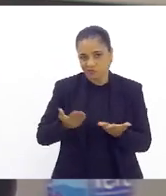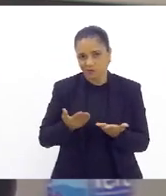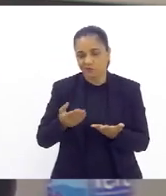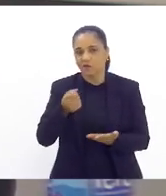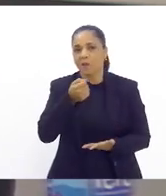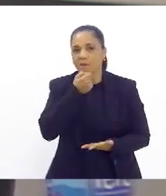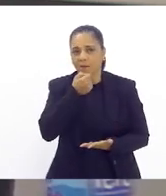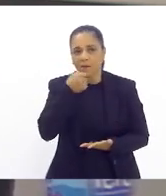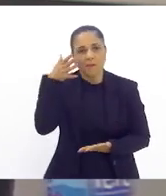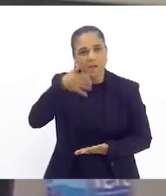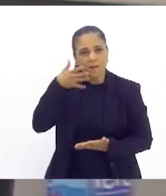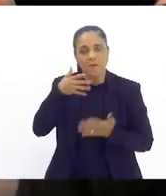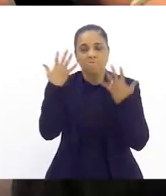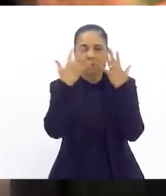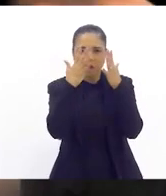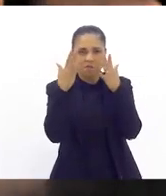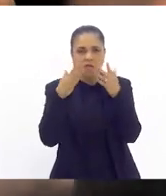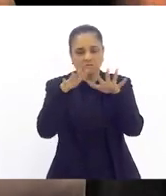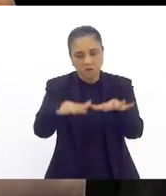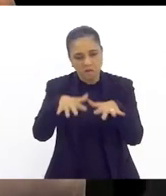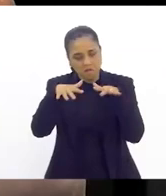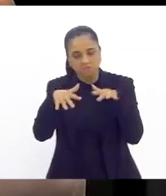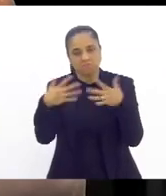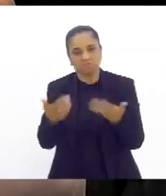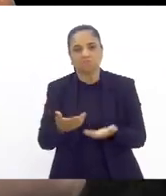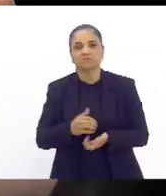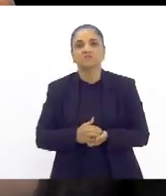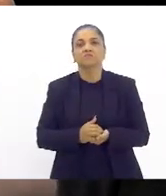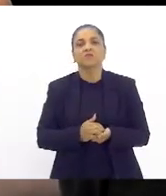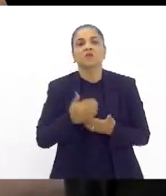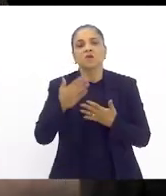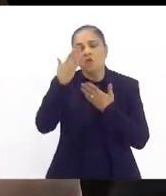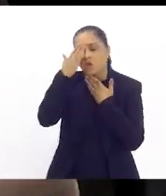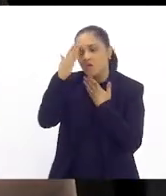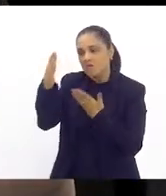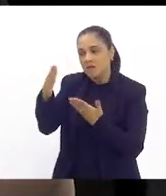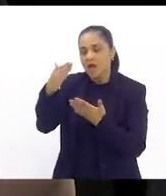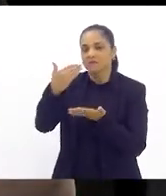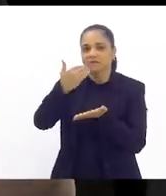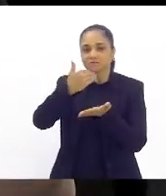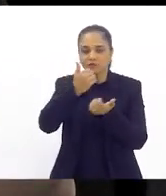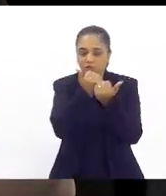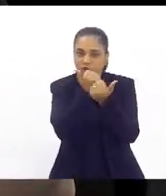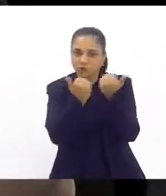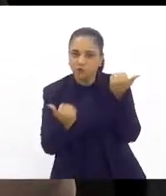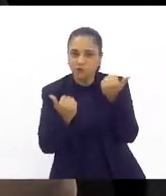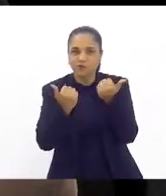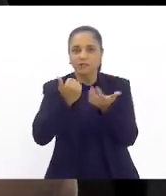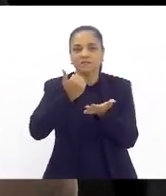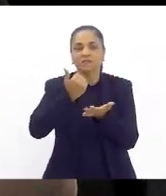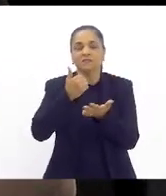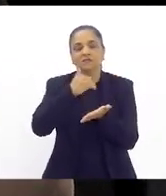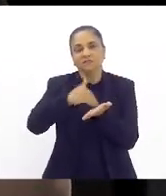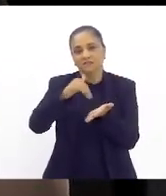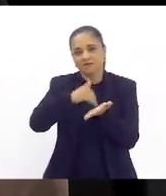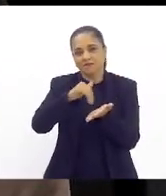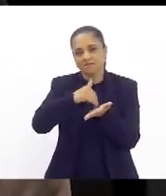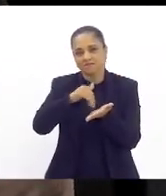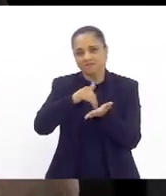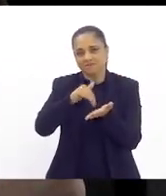obrigado Deputado Parabéns sucesso pela audiência Obrigado subsecretário de energia economia do mar Felipe